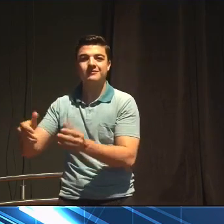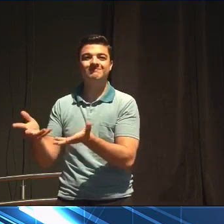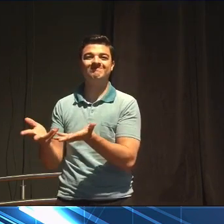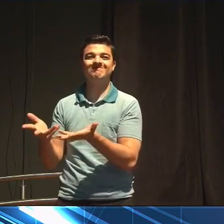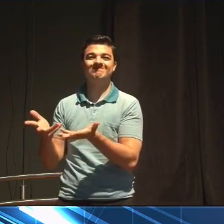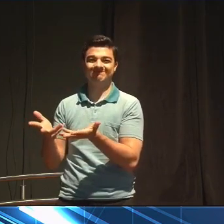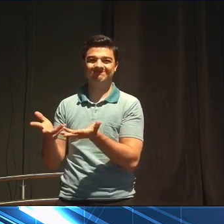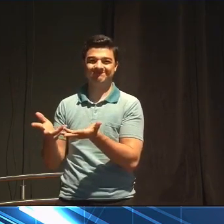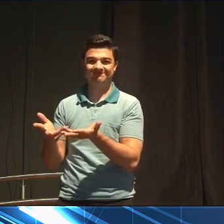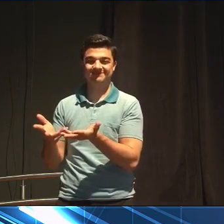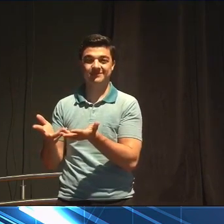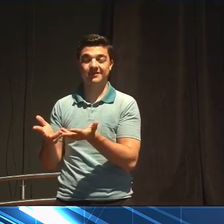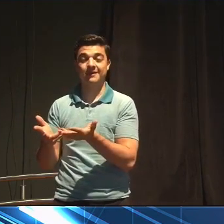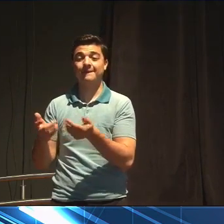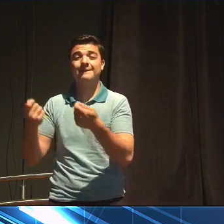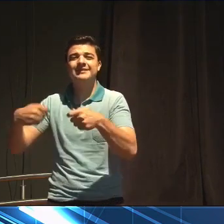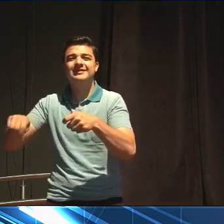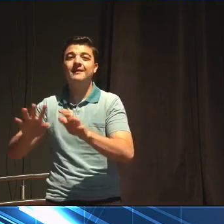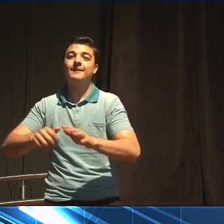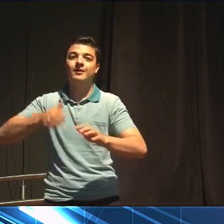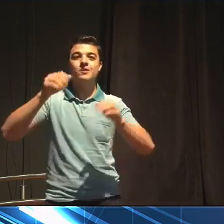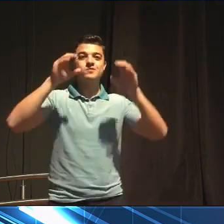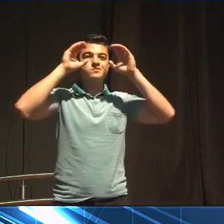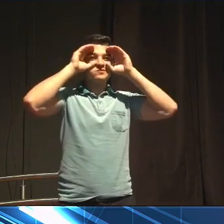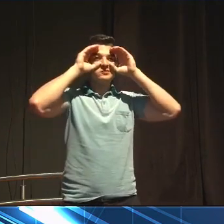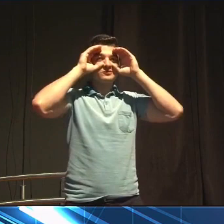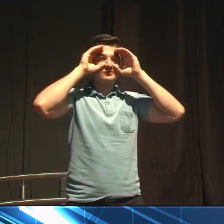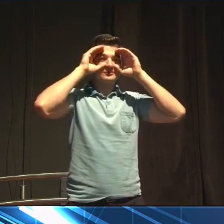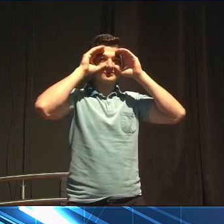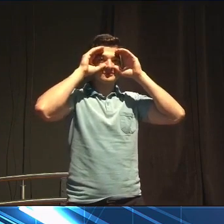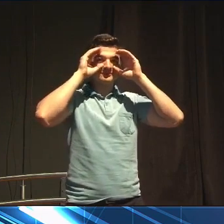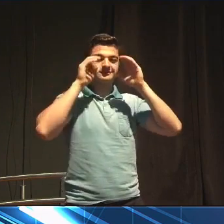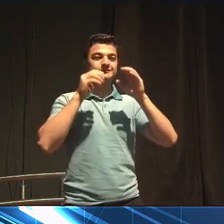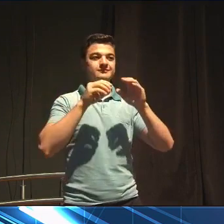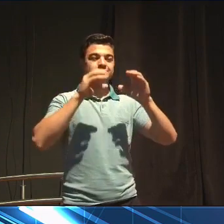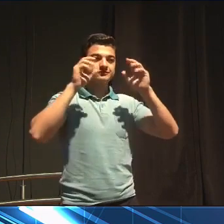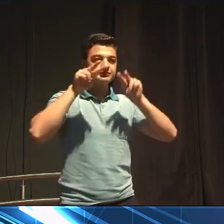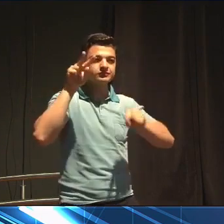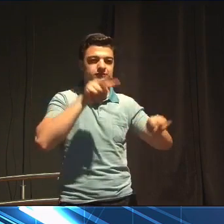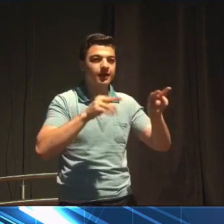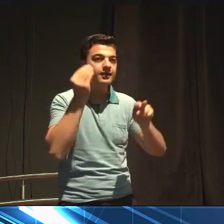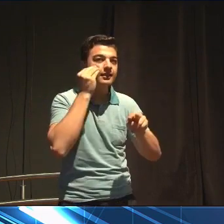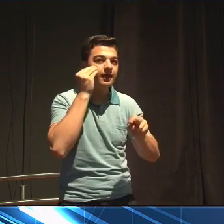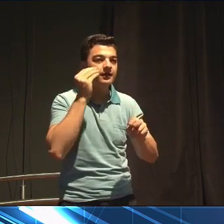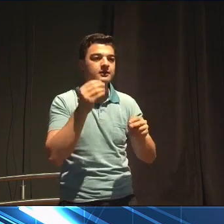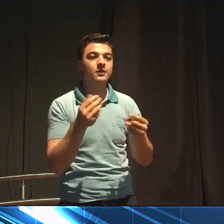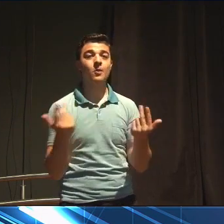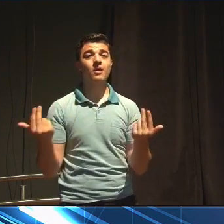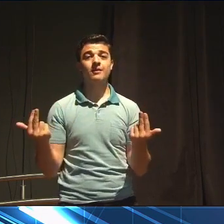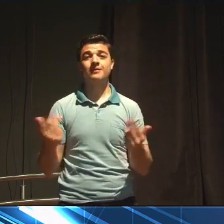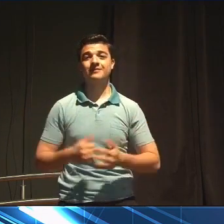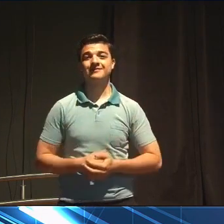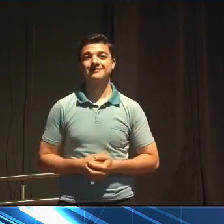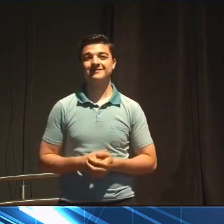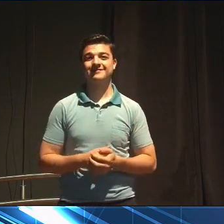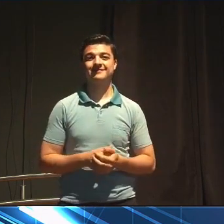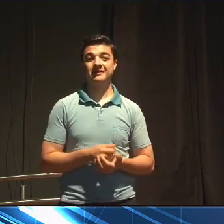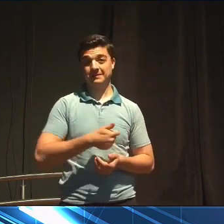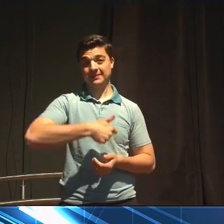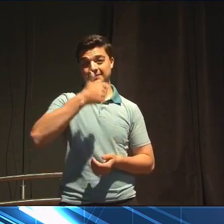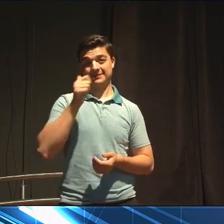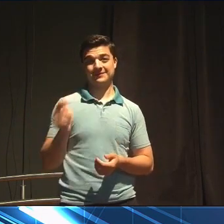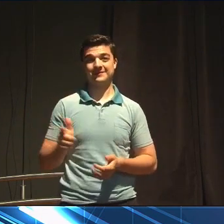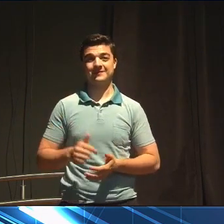de usabilidade para produtos físicos, ele passa pela criação de protótipos e muitas vezes, quando você termina o